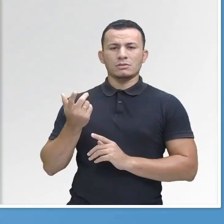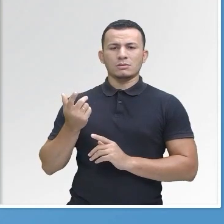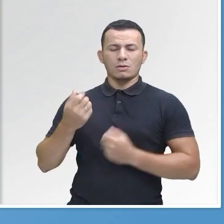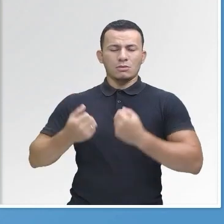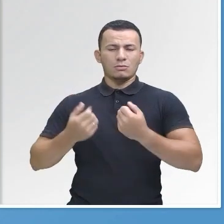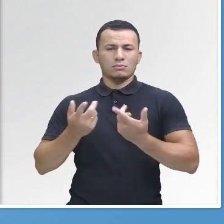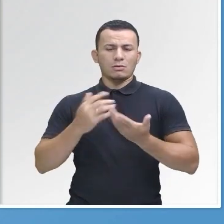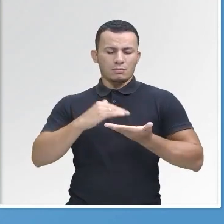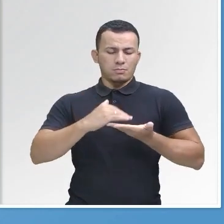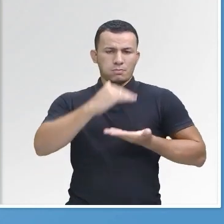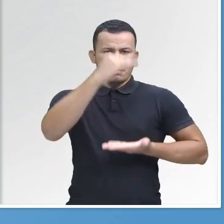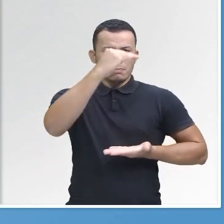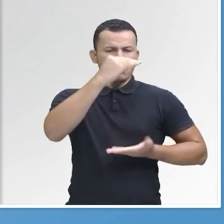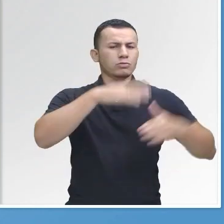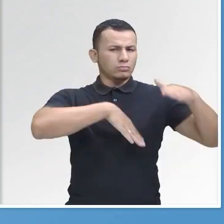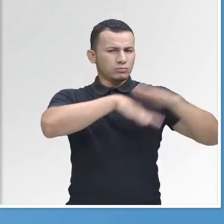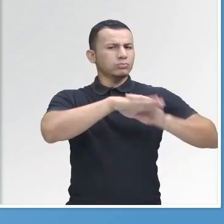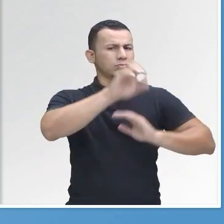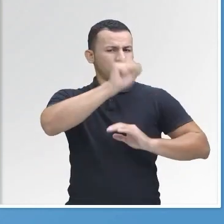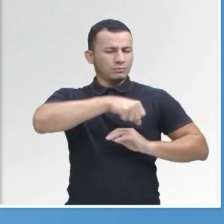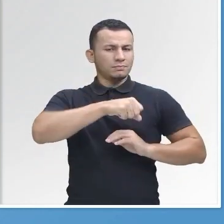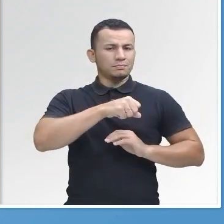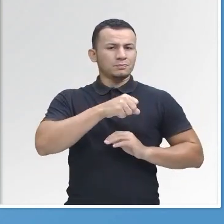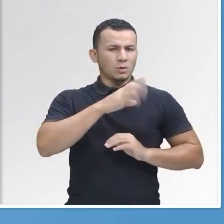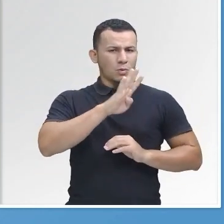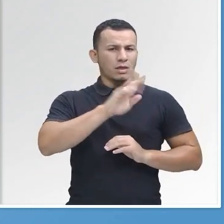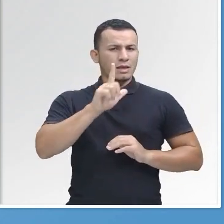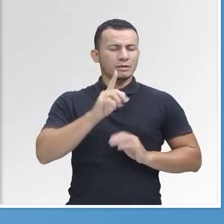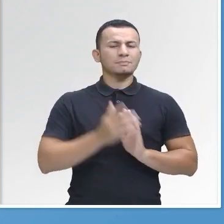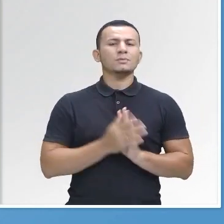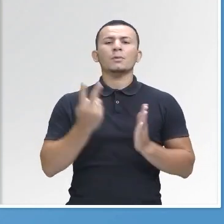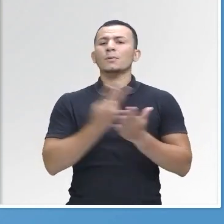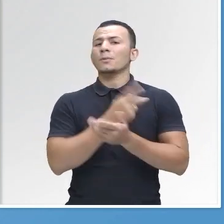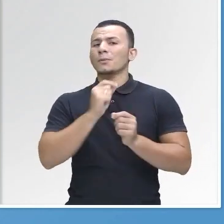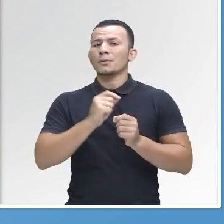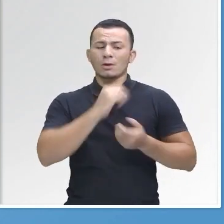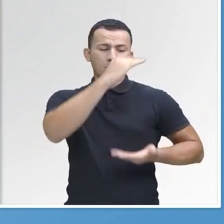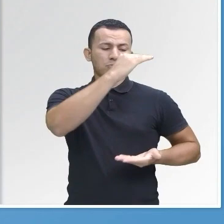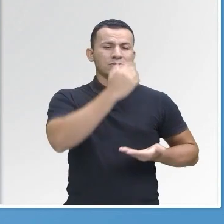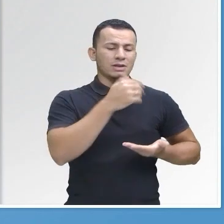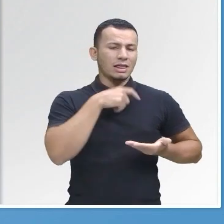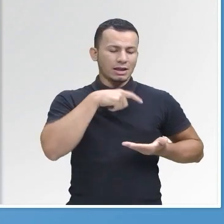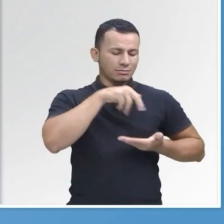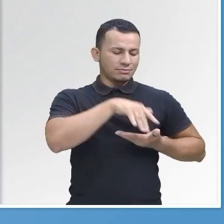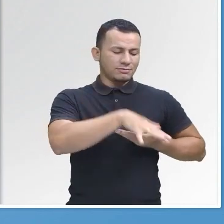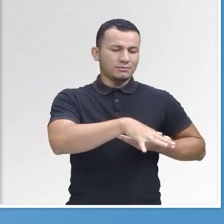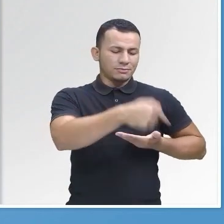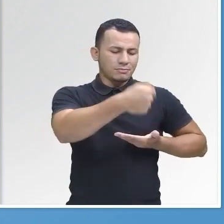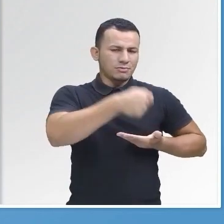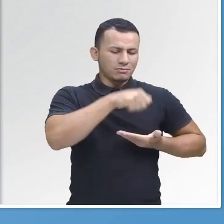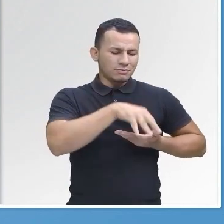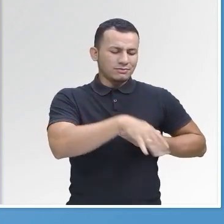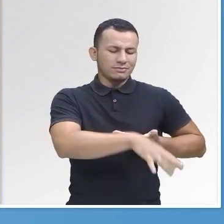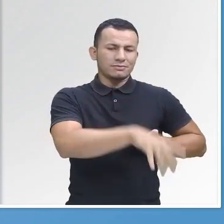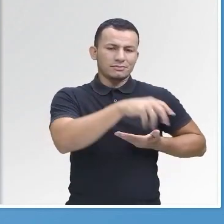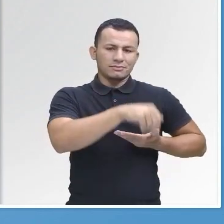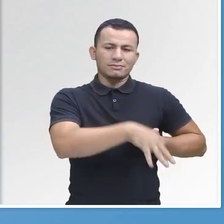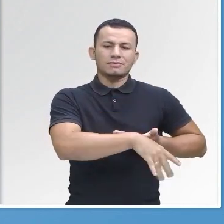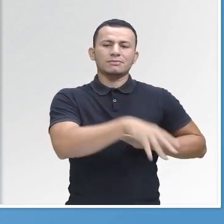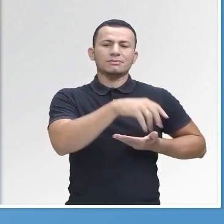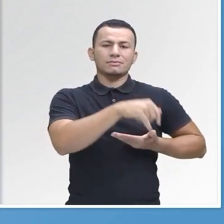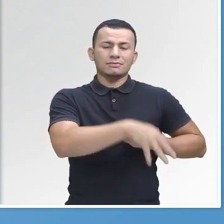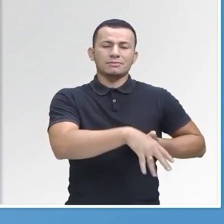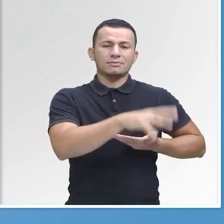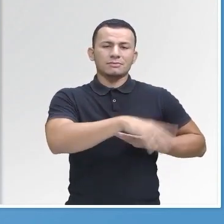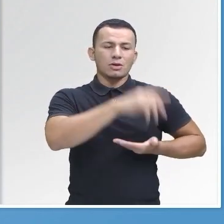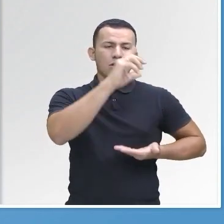galão totalmente cheio. Só que aí o que aconteceu? O galão furou, né? Foi escorrendo, escorrendo, escorrendo. E o